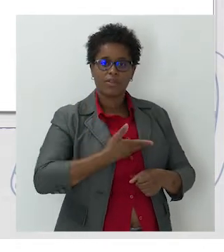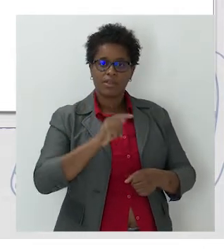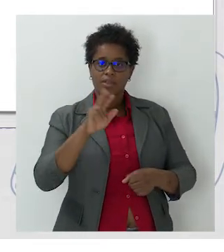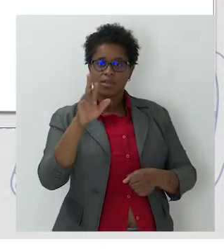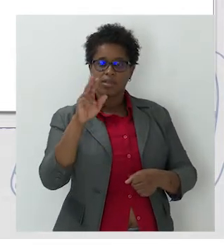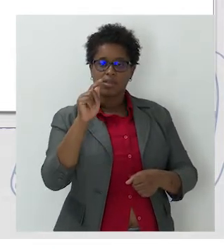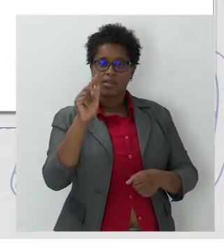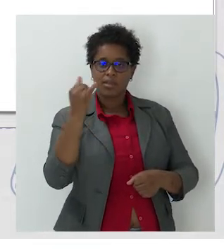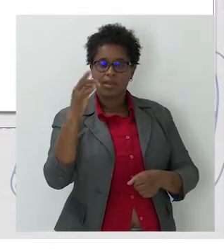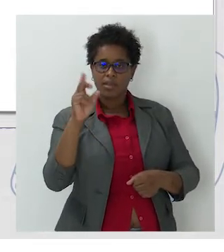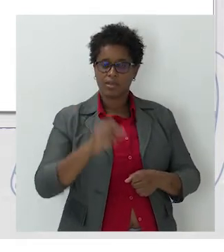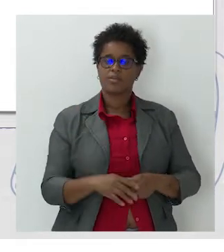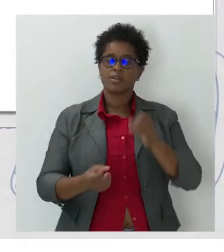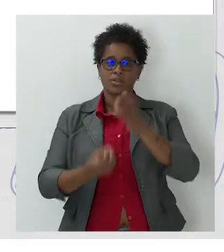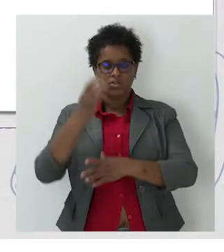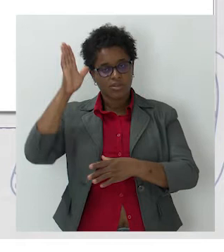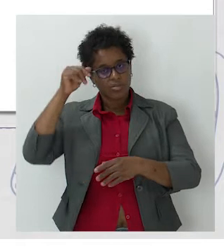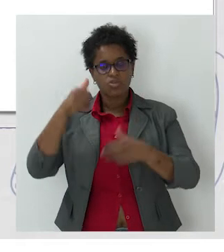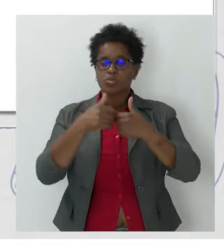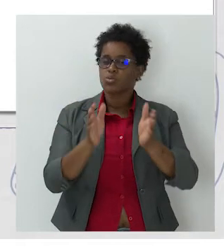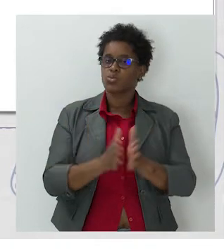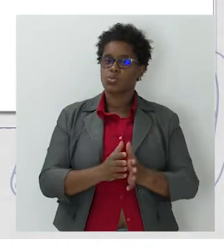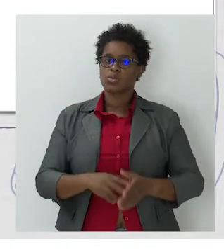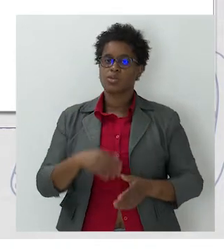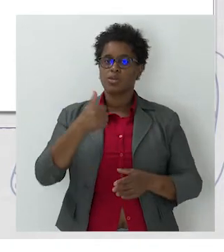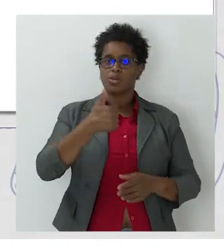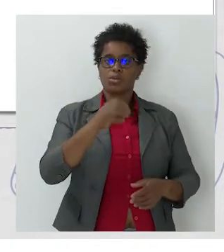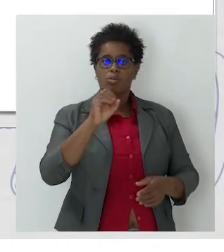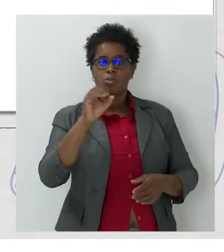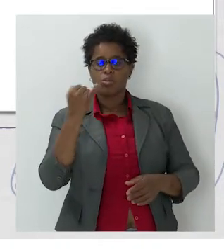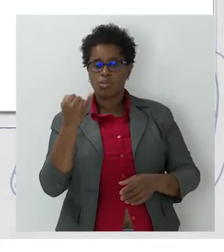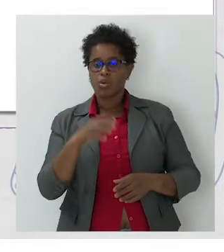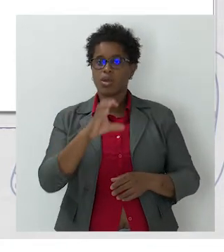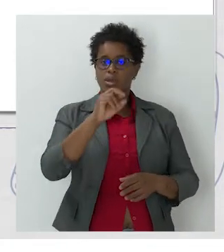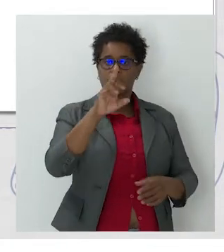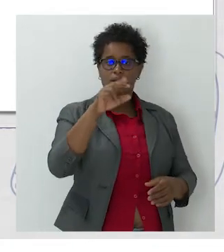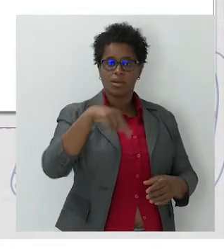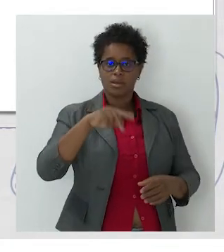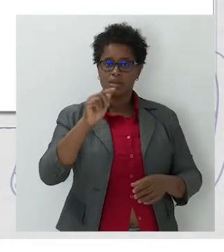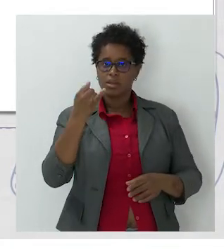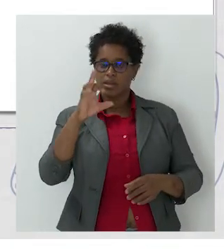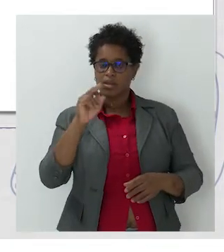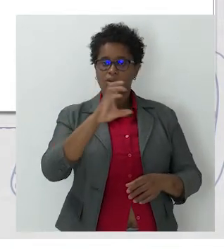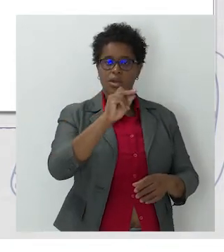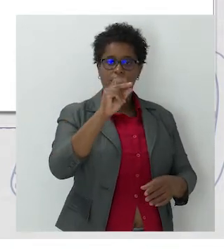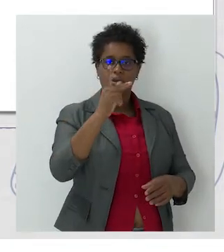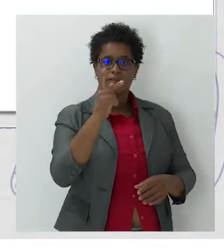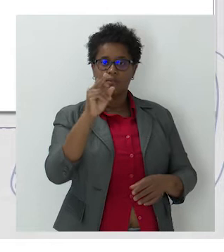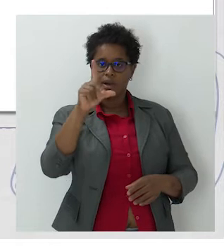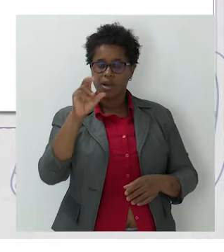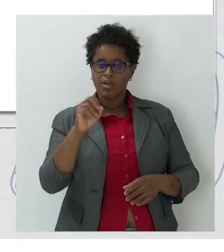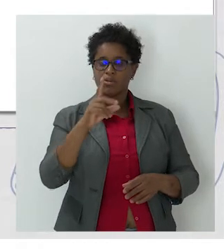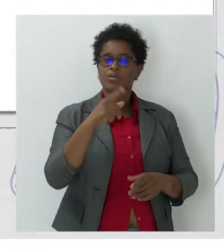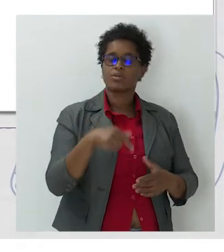Criação de gado, sobretudo boi, carneiro, cavalo,